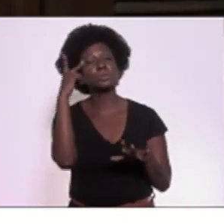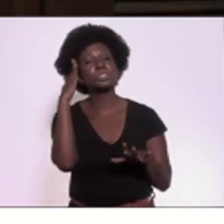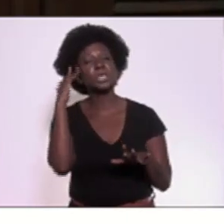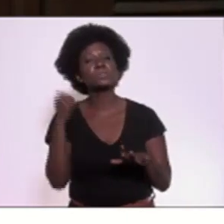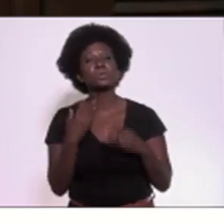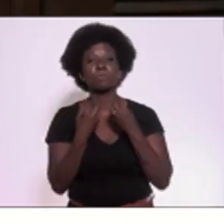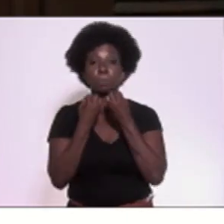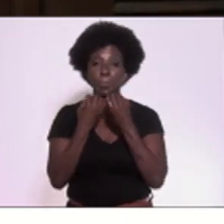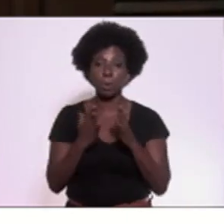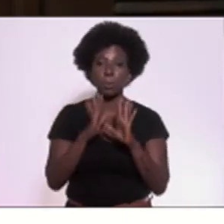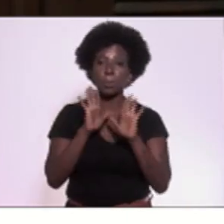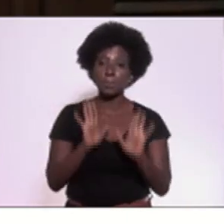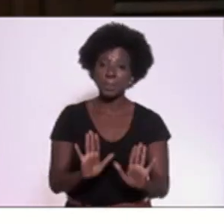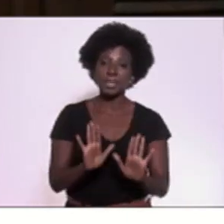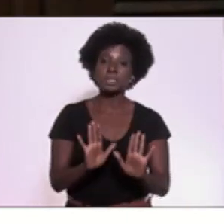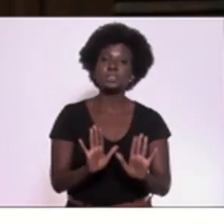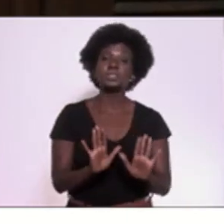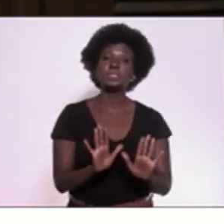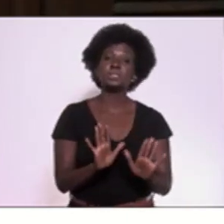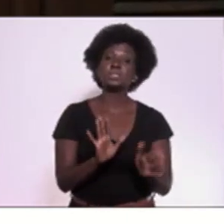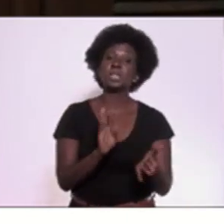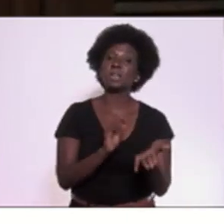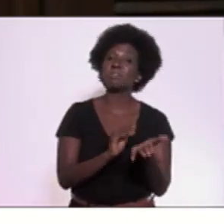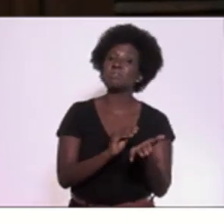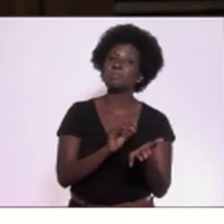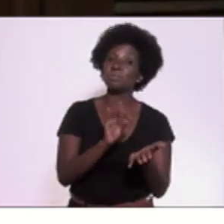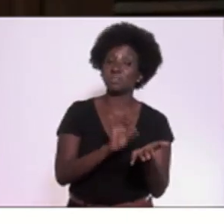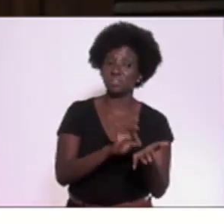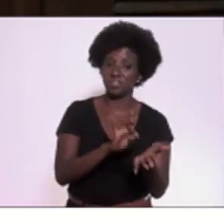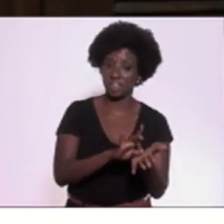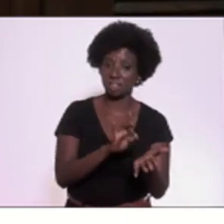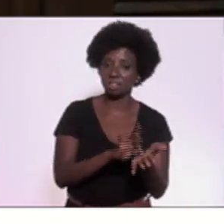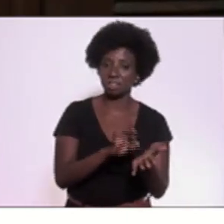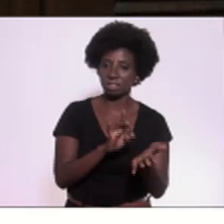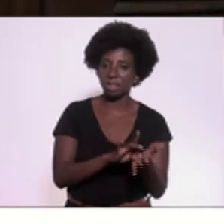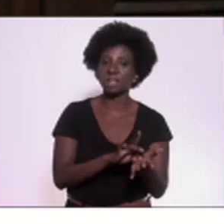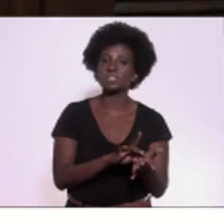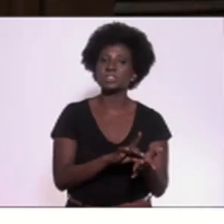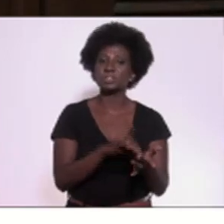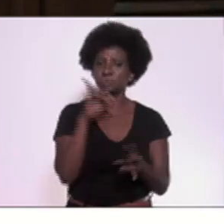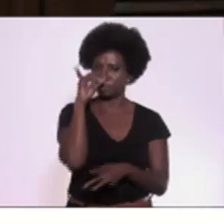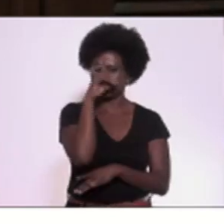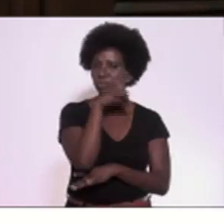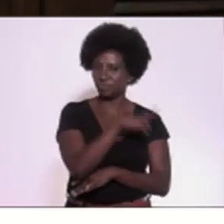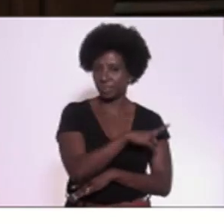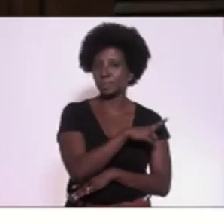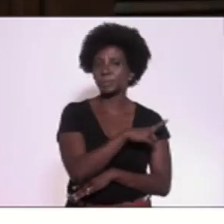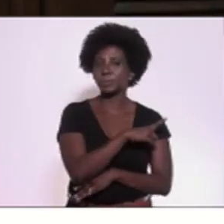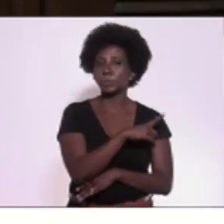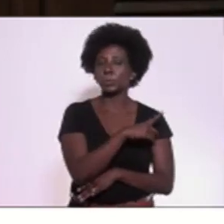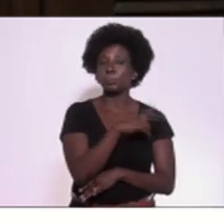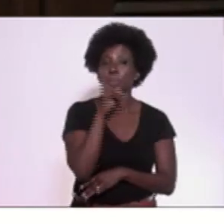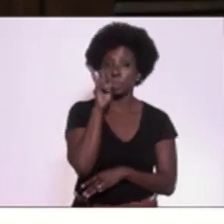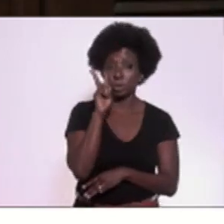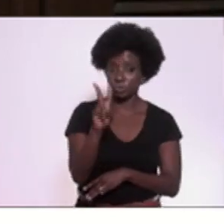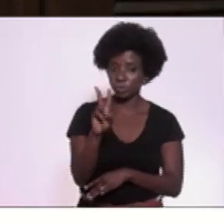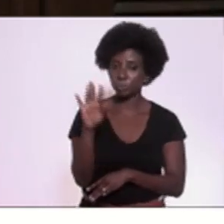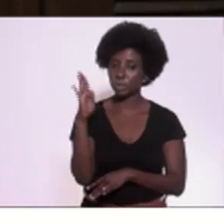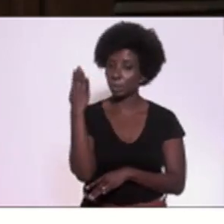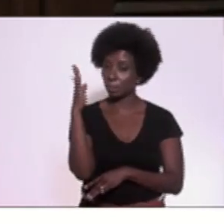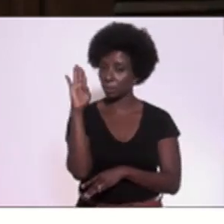humanidade, mas foram períodos de trevas, literalmente, né? E o que nós vemos na Bolívia é um